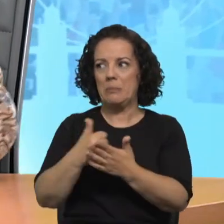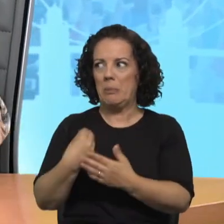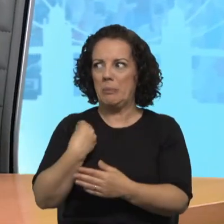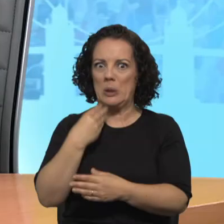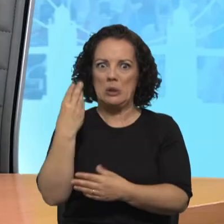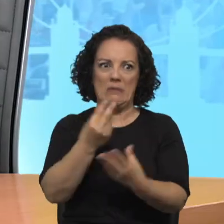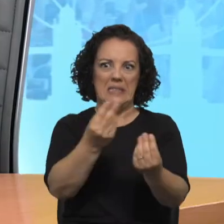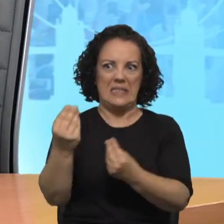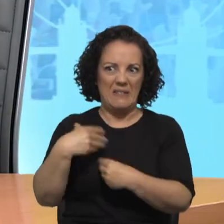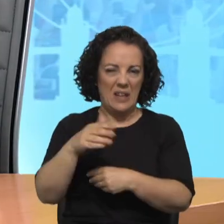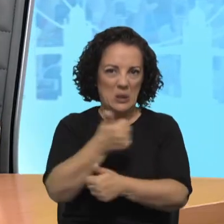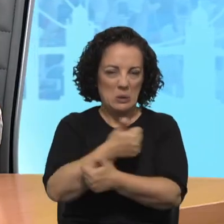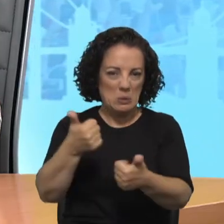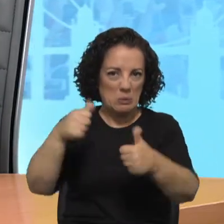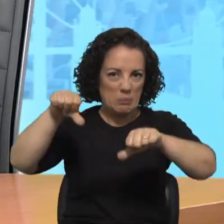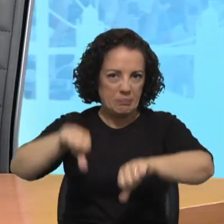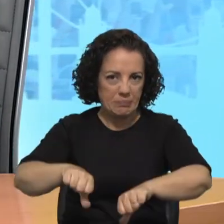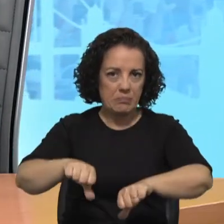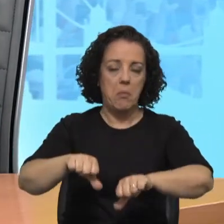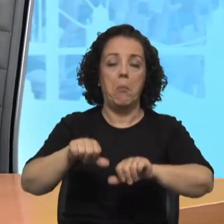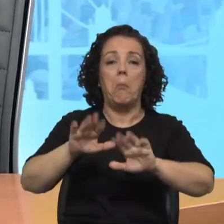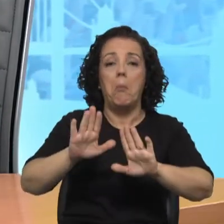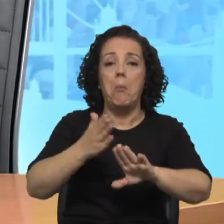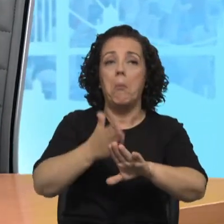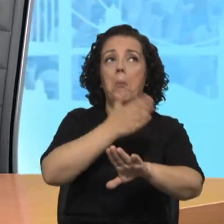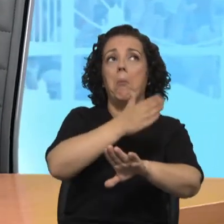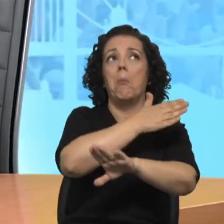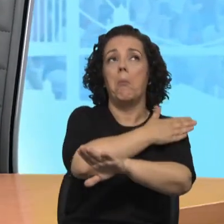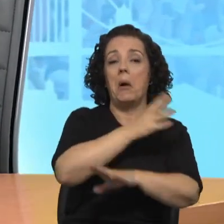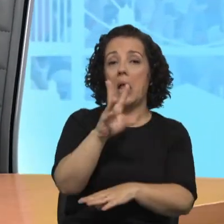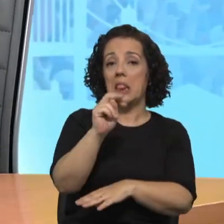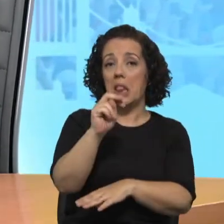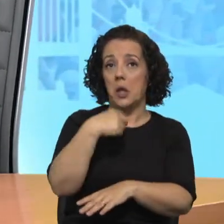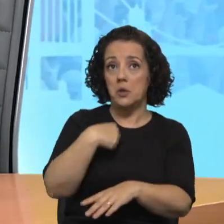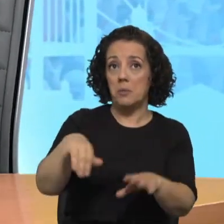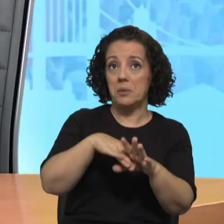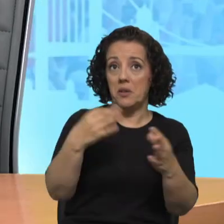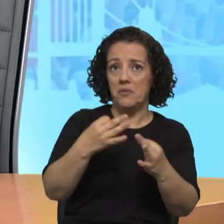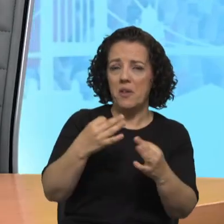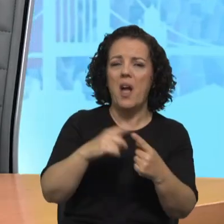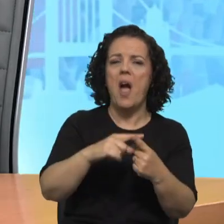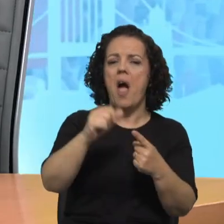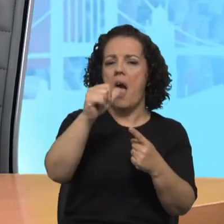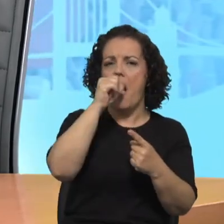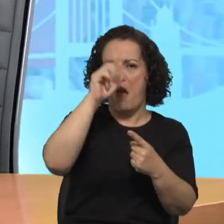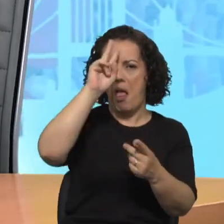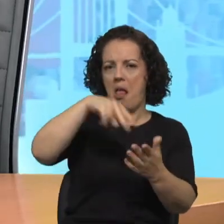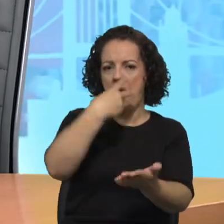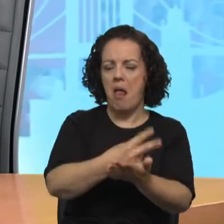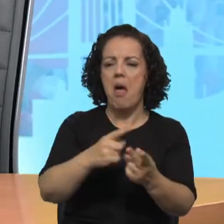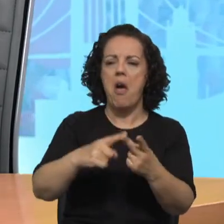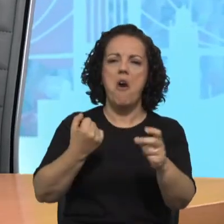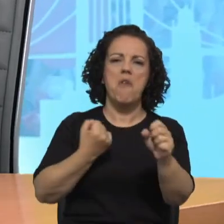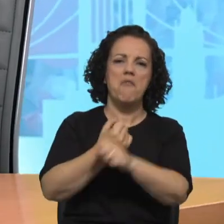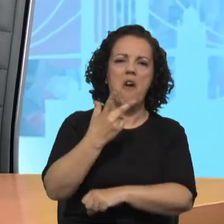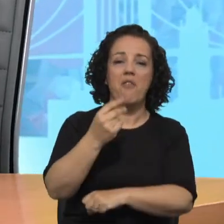jovens juntos, vai tudo correr mal. Que se saiba, pelo menos nos registros destas 13 que eu fiz, não há nem comas alcoólicos, nem problemas de violência, nem,